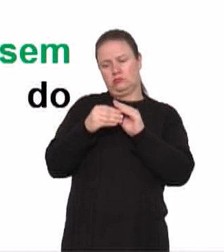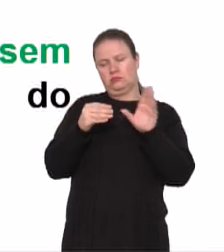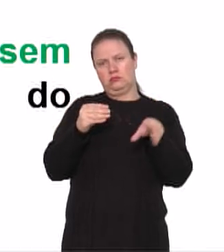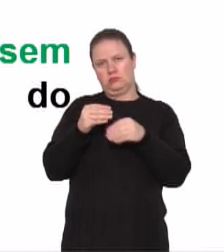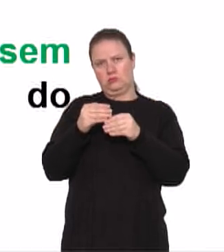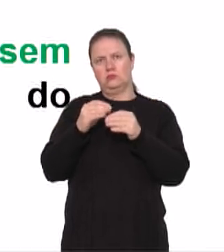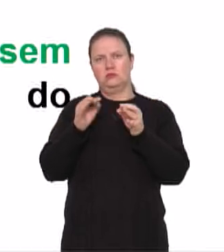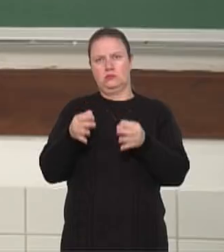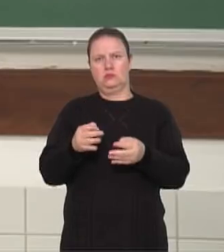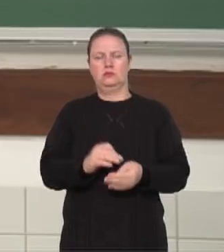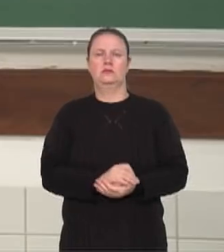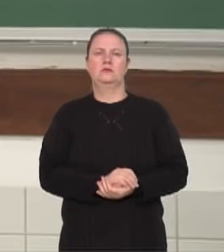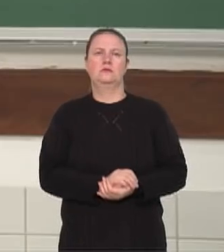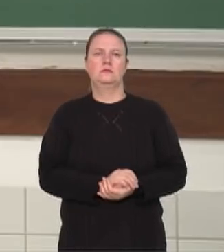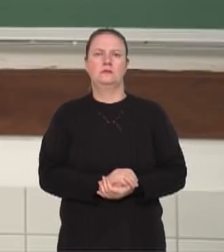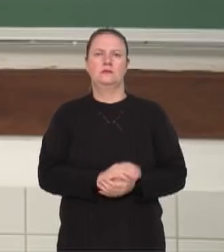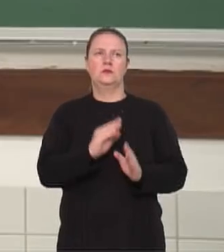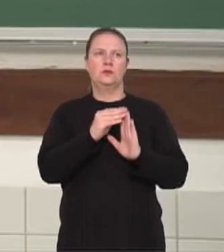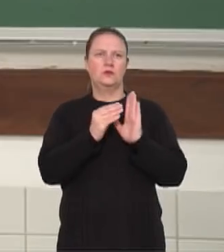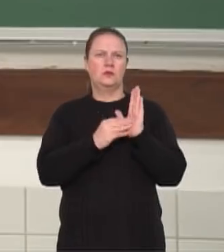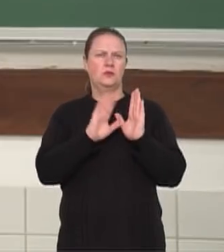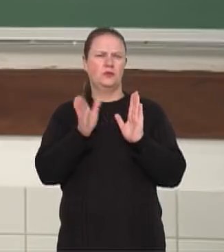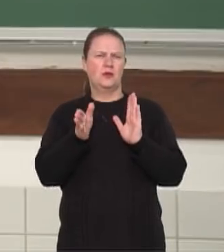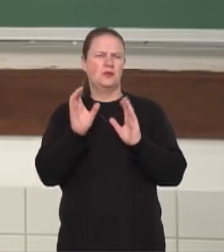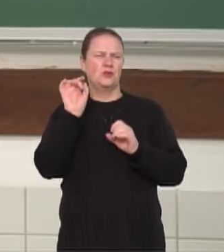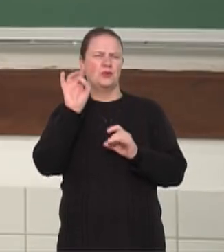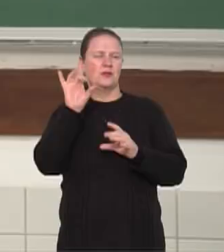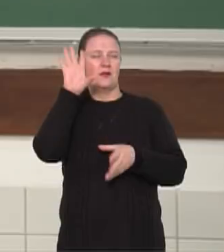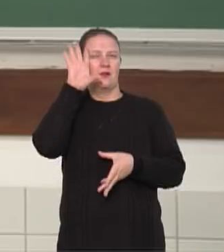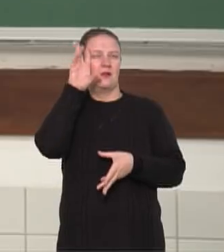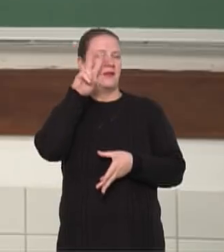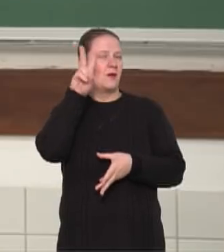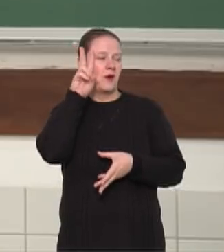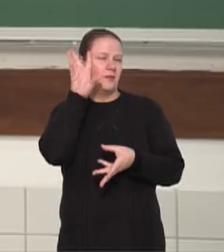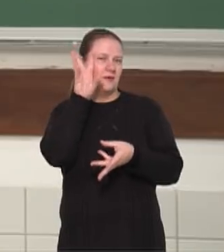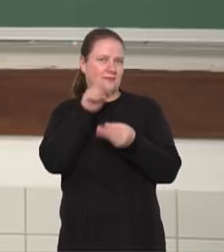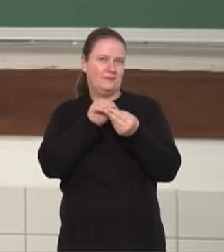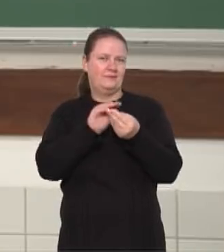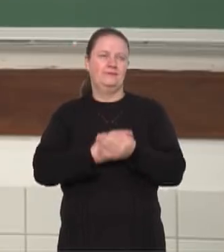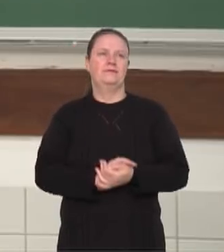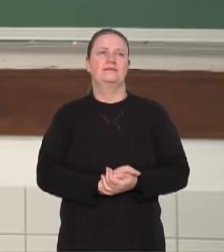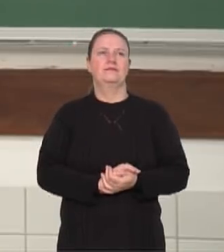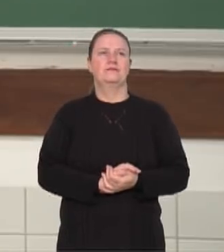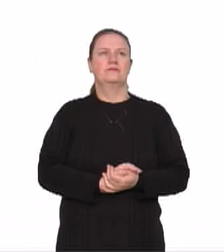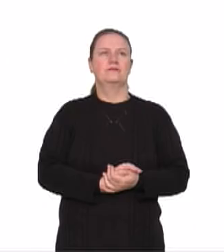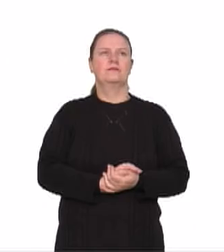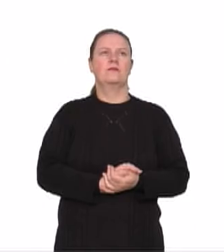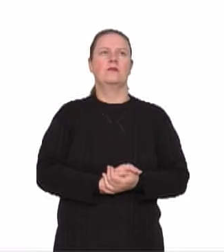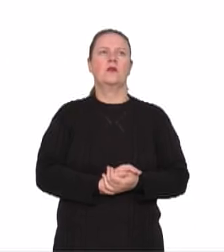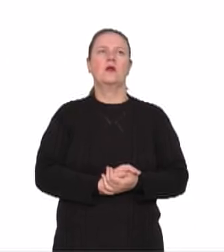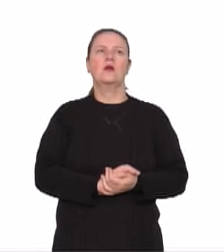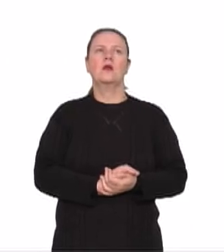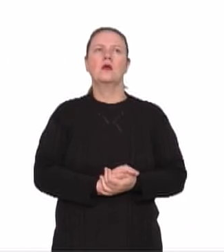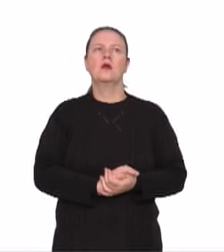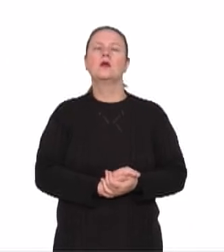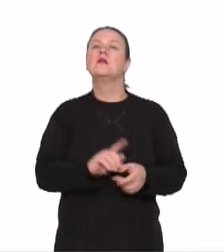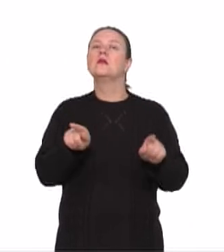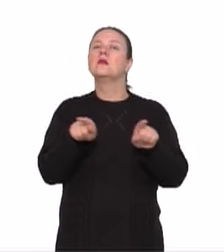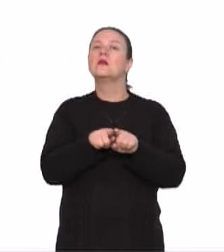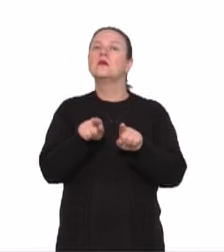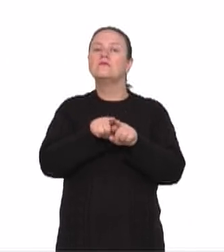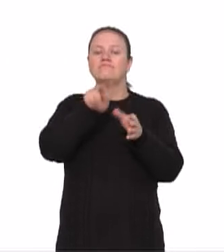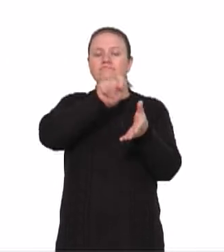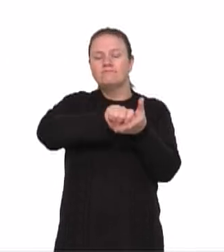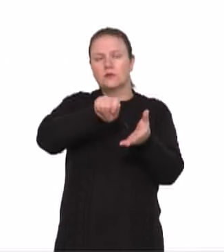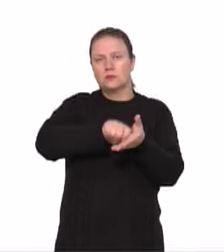tal. Certo? É um conteúdo que vocês já viram, a gente só está fazendo aqui uma breve revisão. Quando a gente vai produzir um